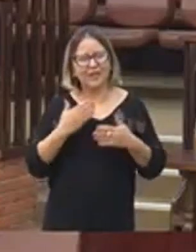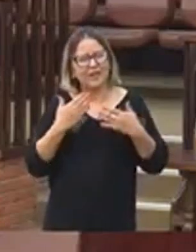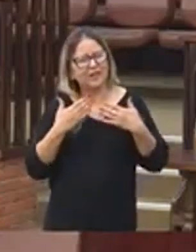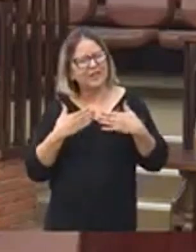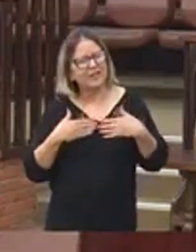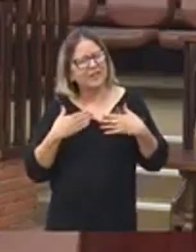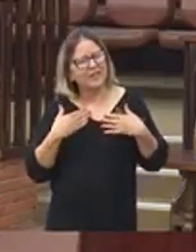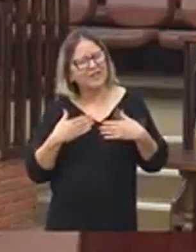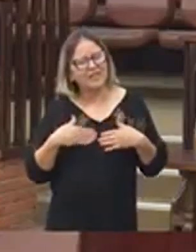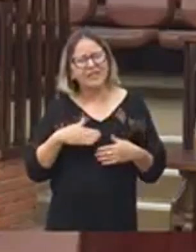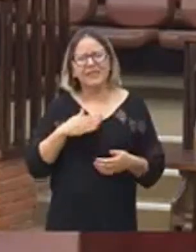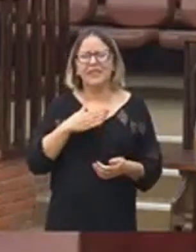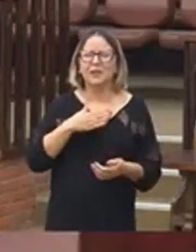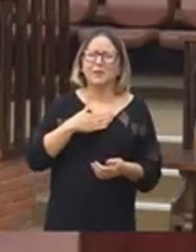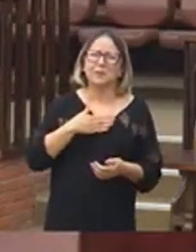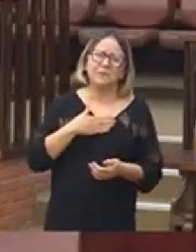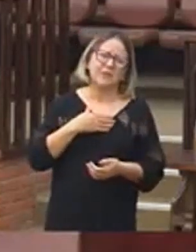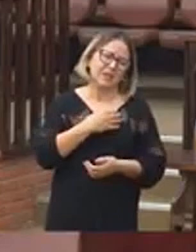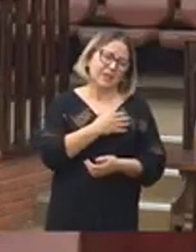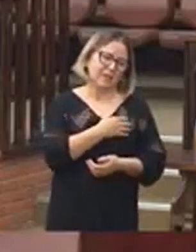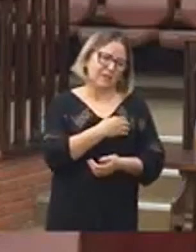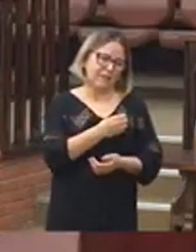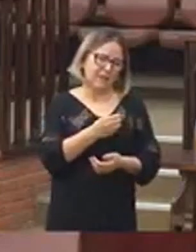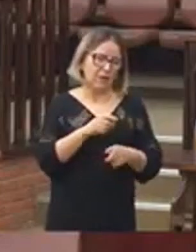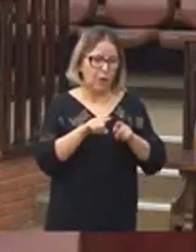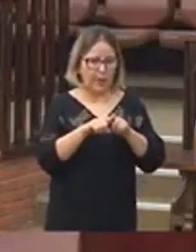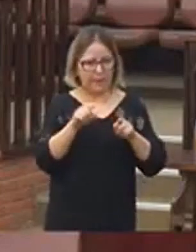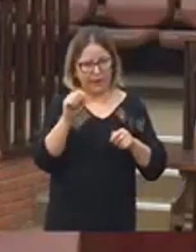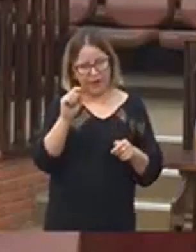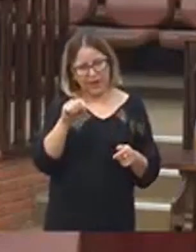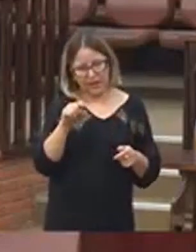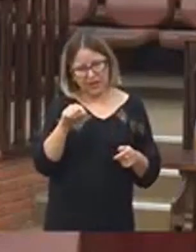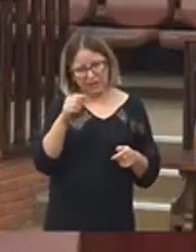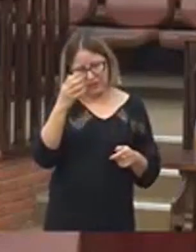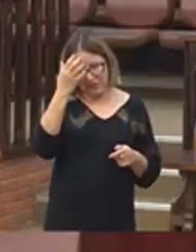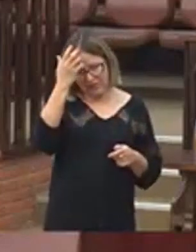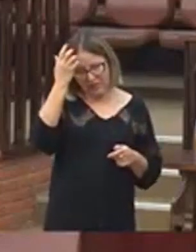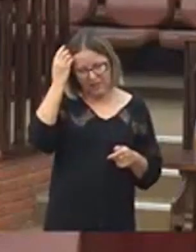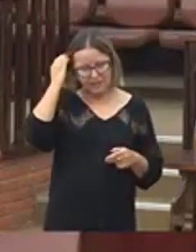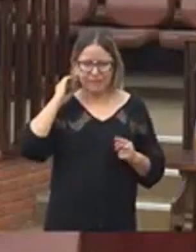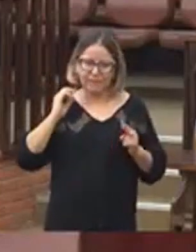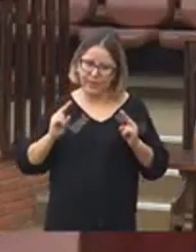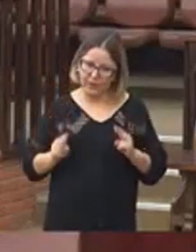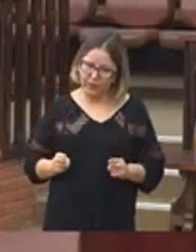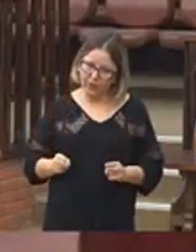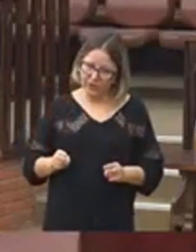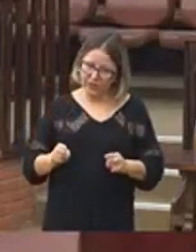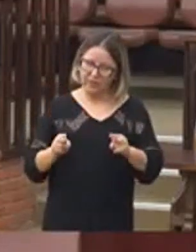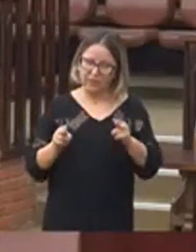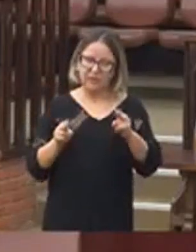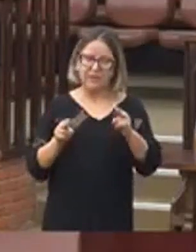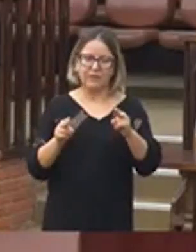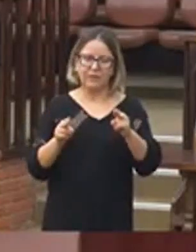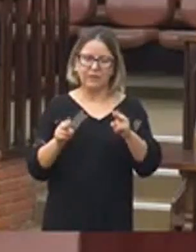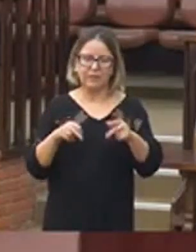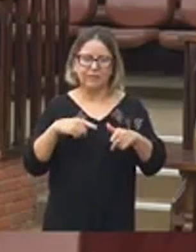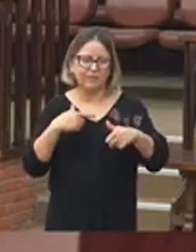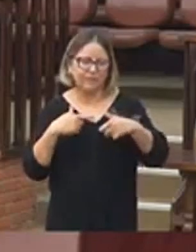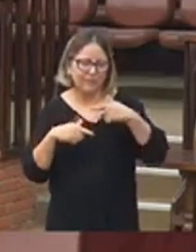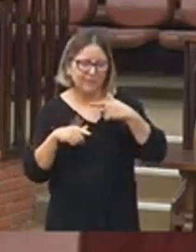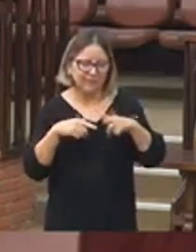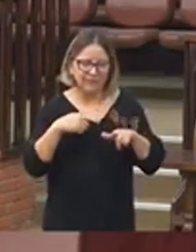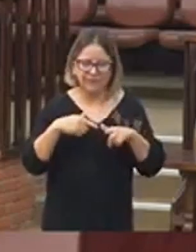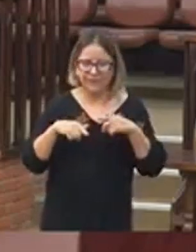descanse em mim, meu filho. Mas vocês continuam